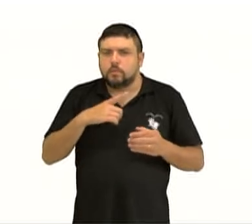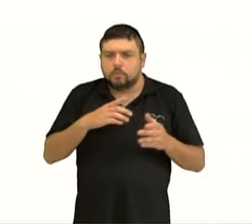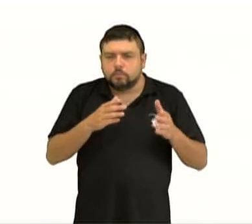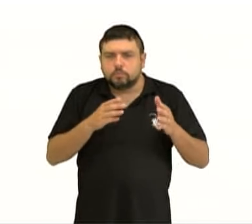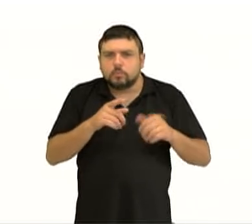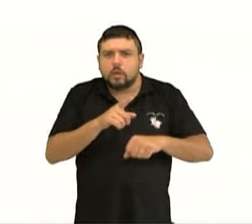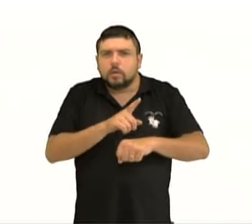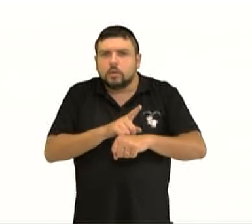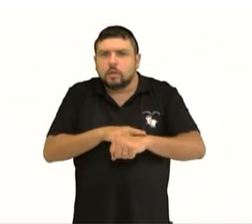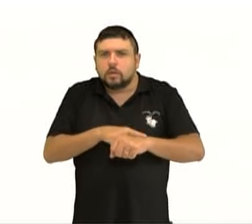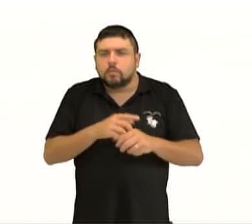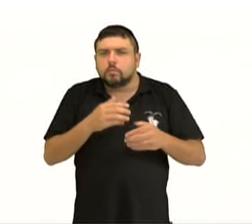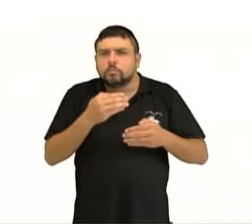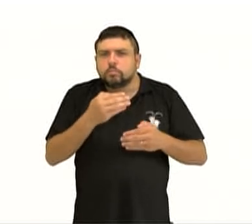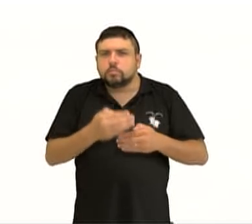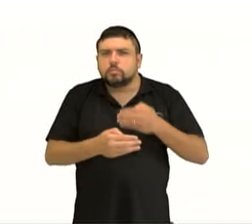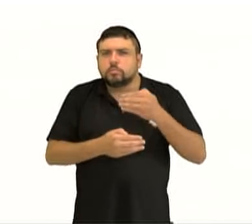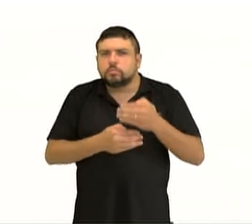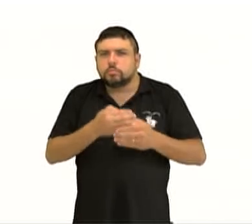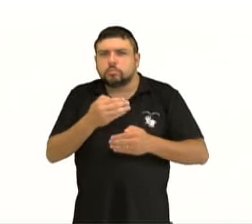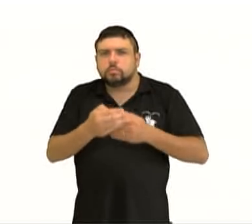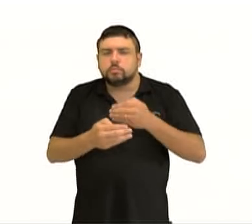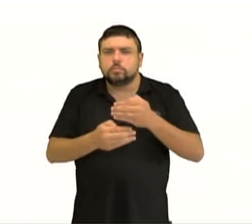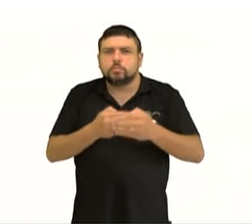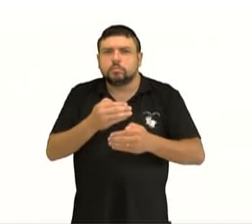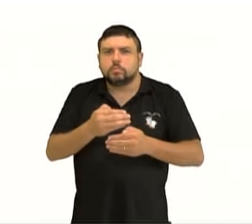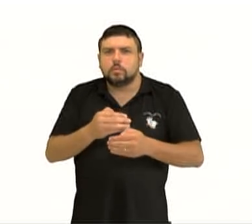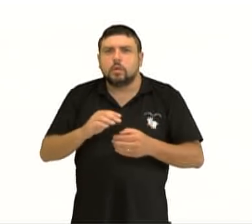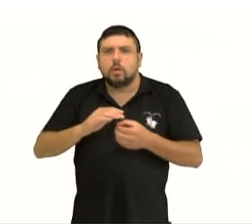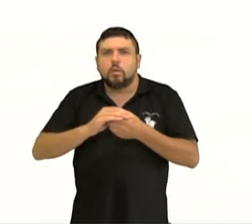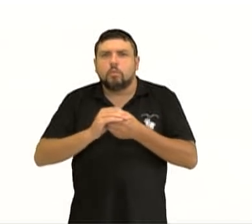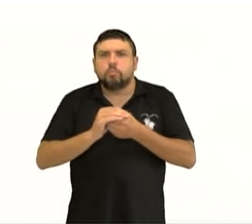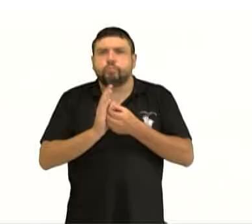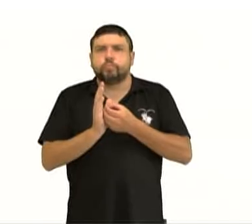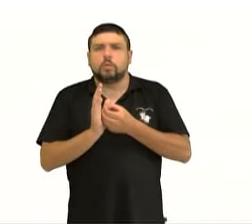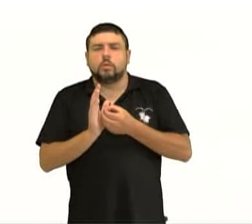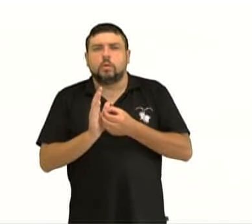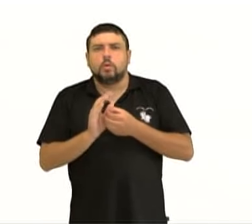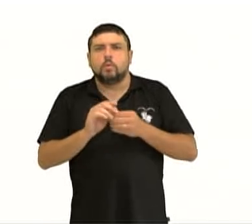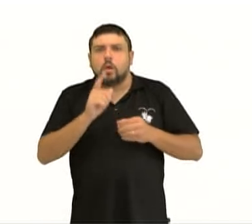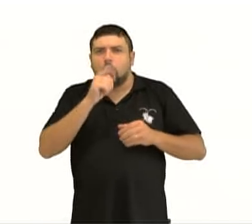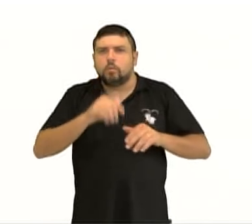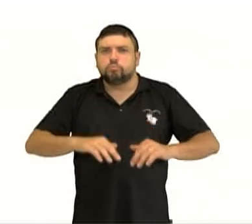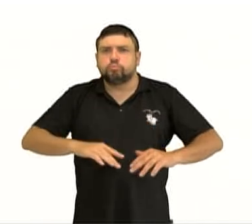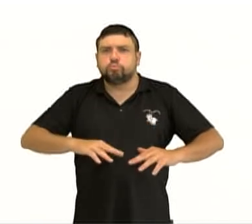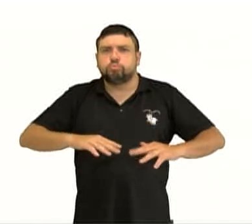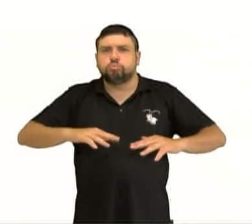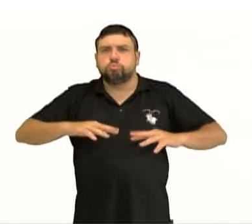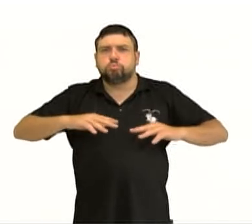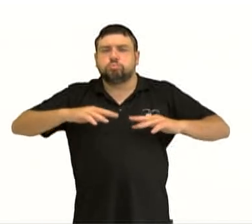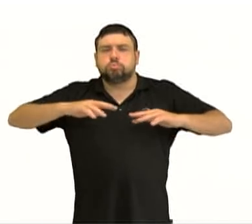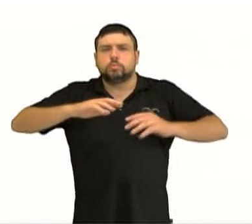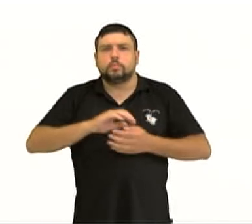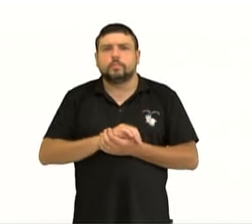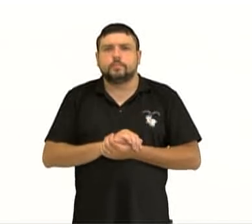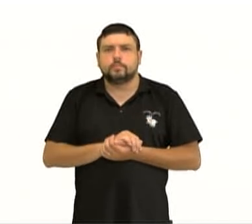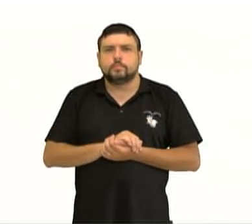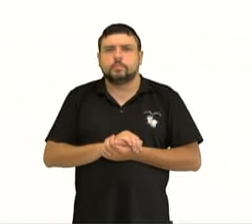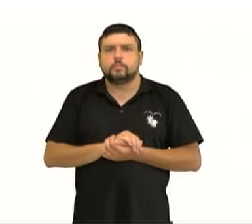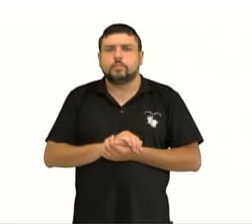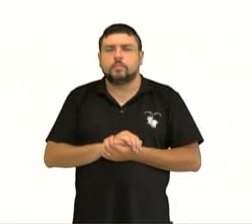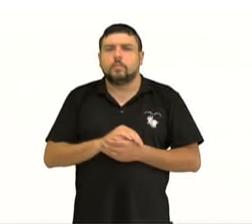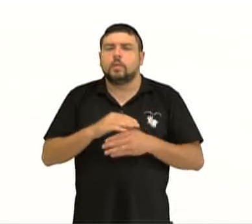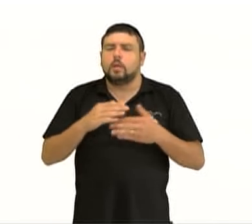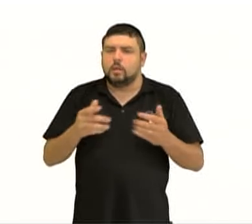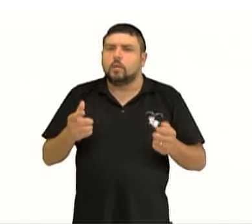a partir do momento em que a válvula foi aberta. Os valores obtidos durante a operação permitiram construir